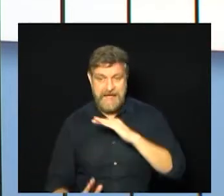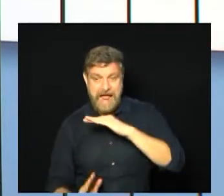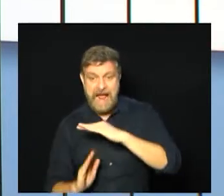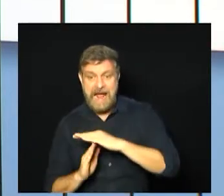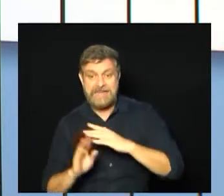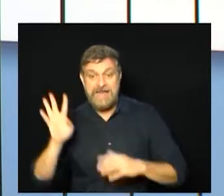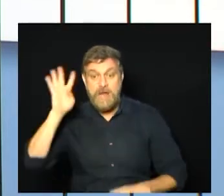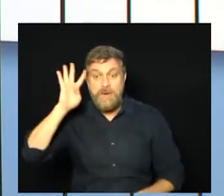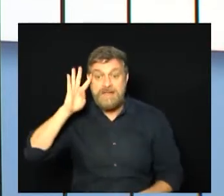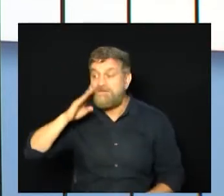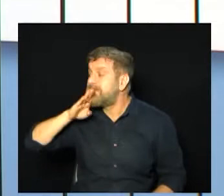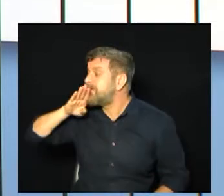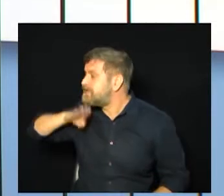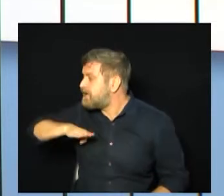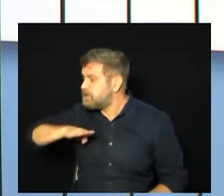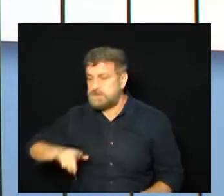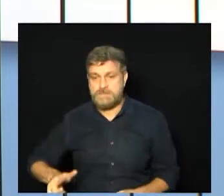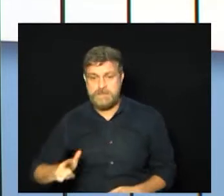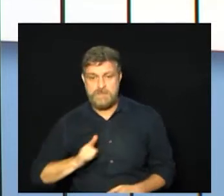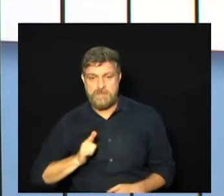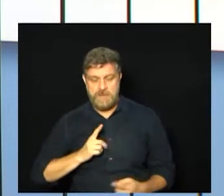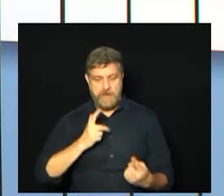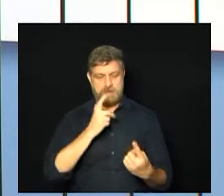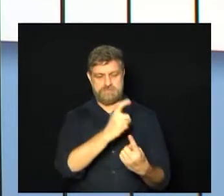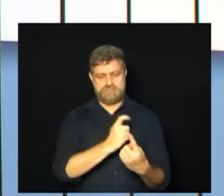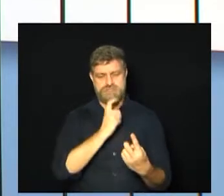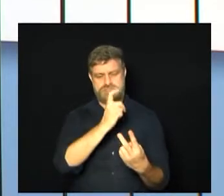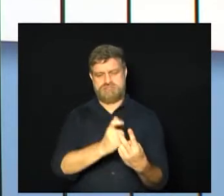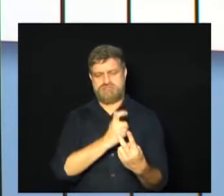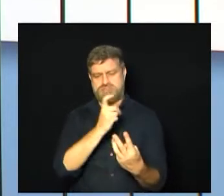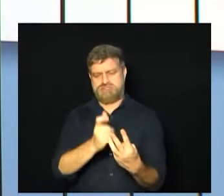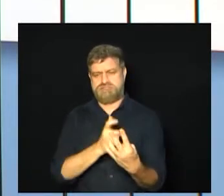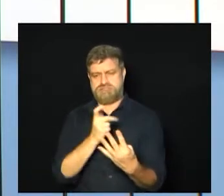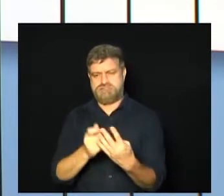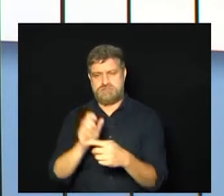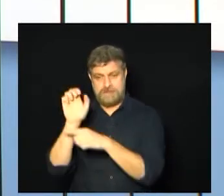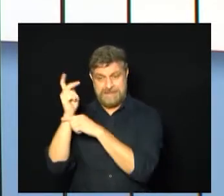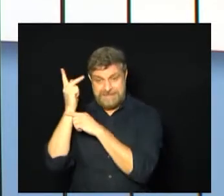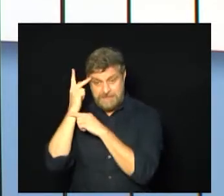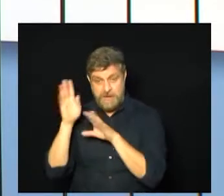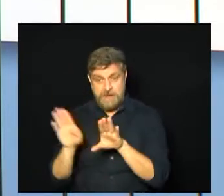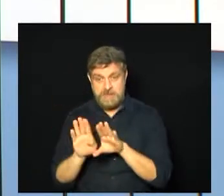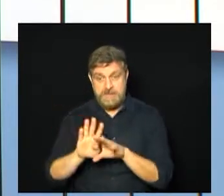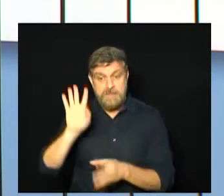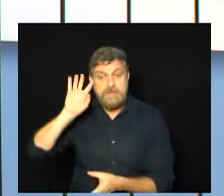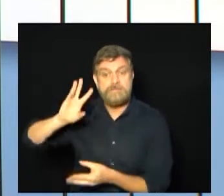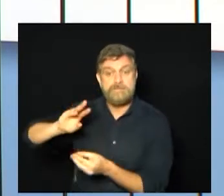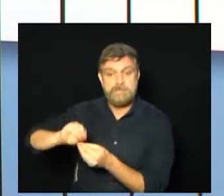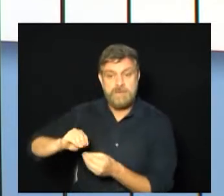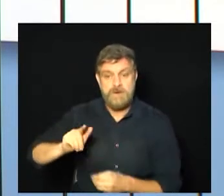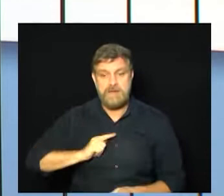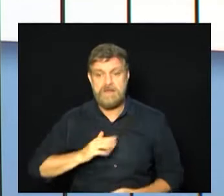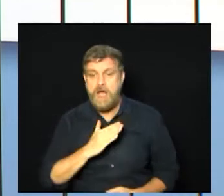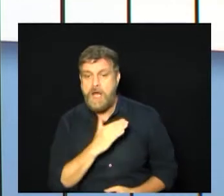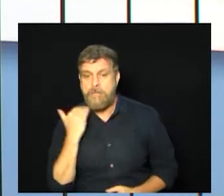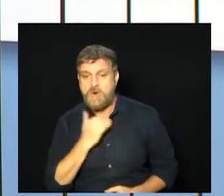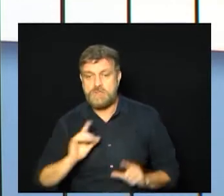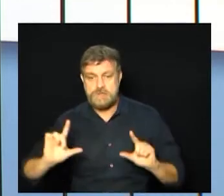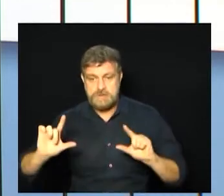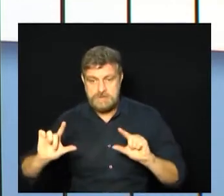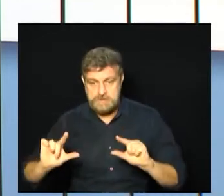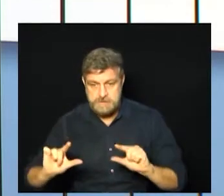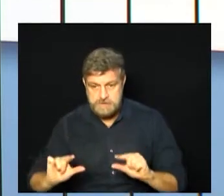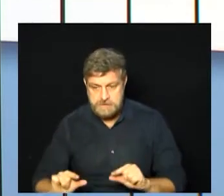desta quarta-feira. E a ampla cobertura vacinal em São Paulo também resultou em baixas de morte nos